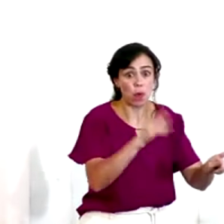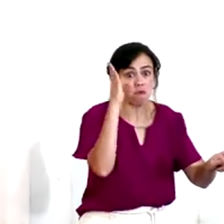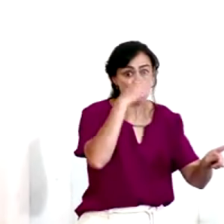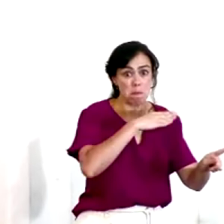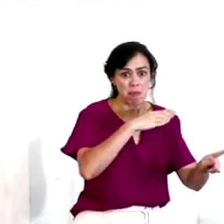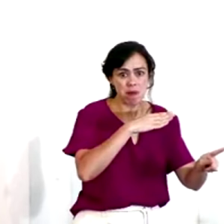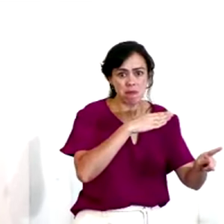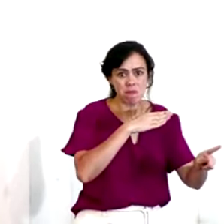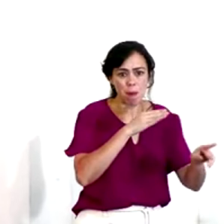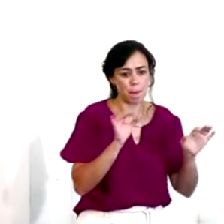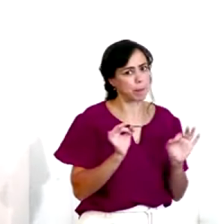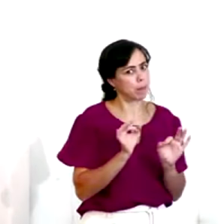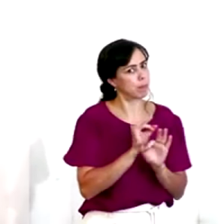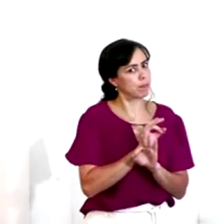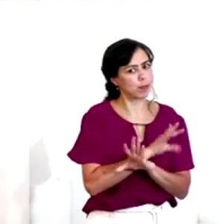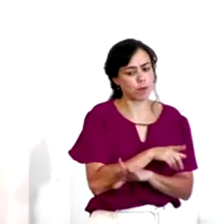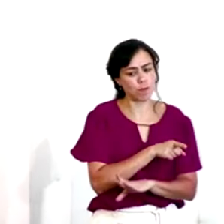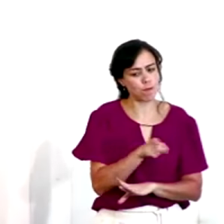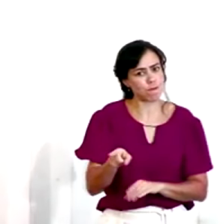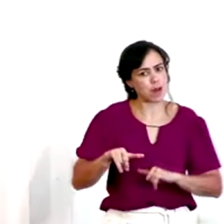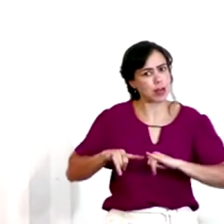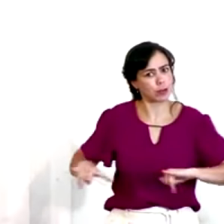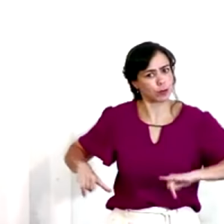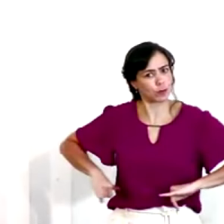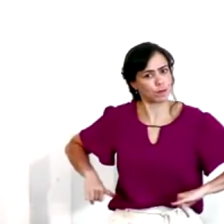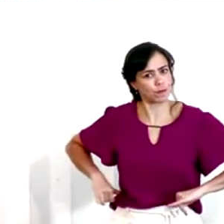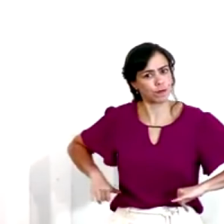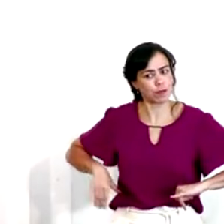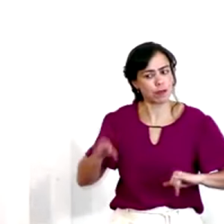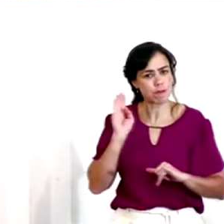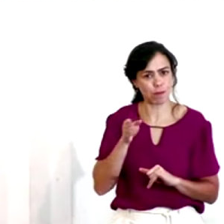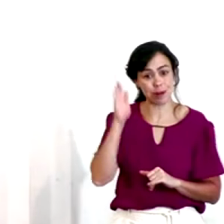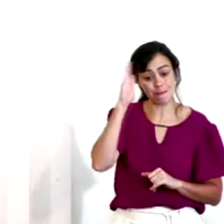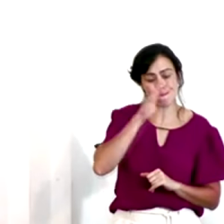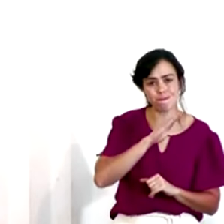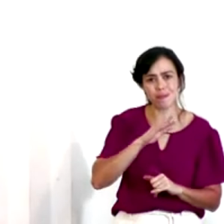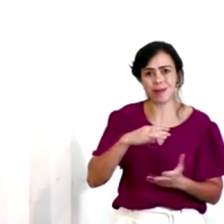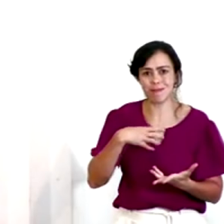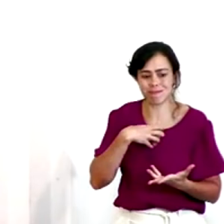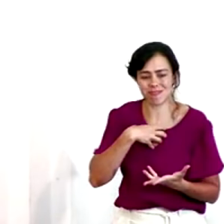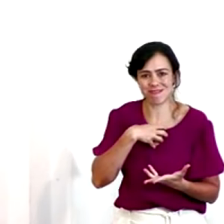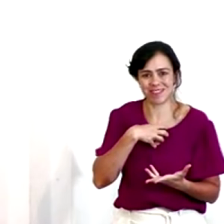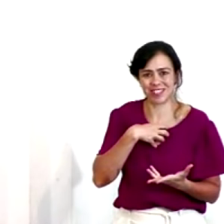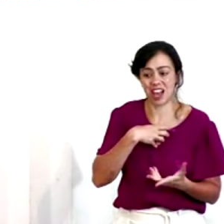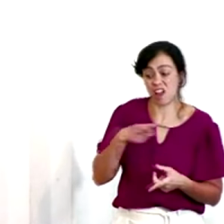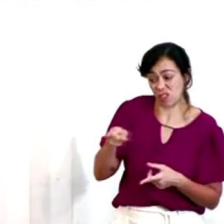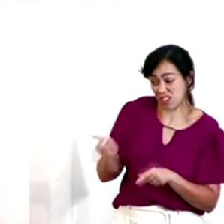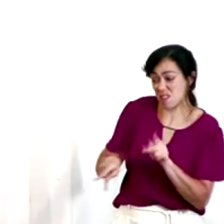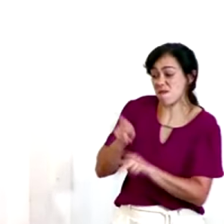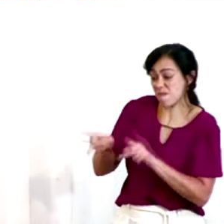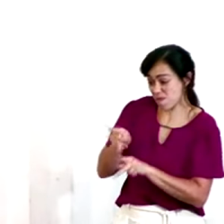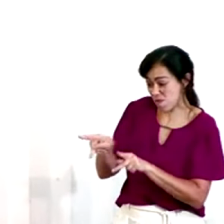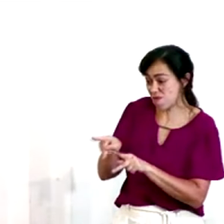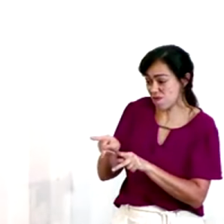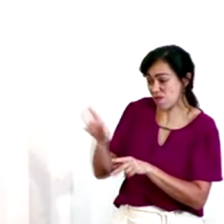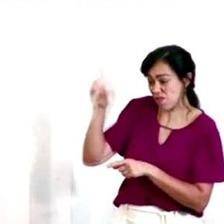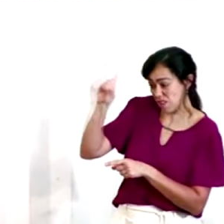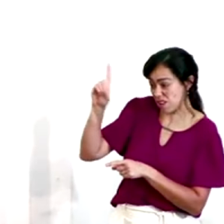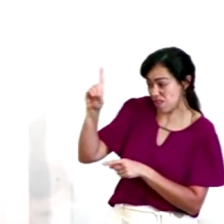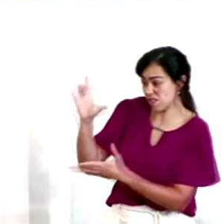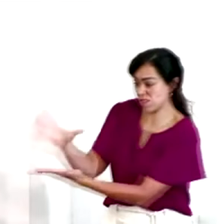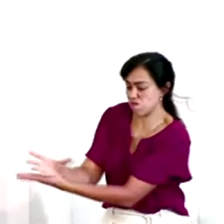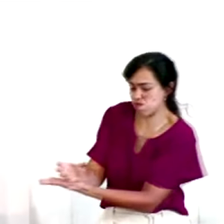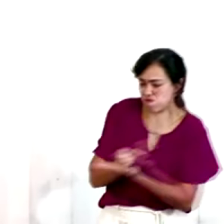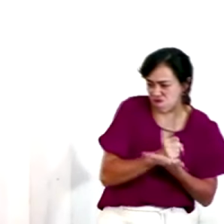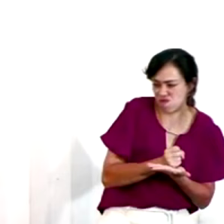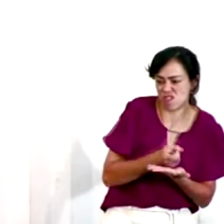em torturas, um povo malvado. Os anos se passaram, Já